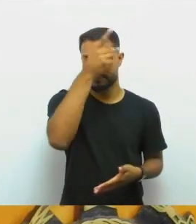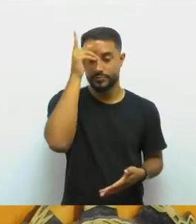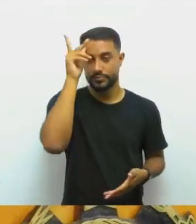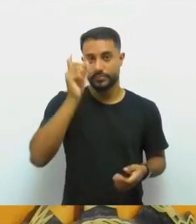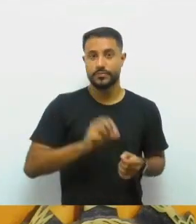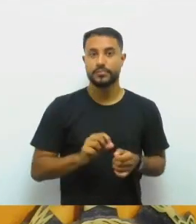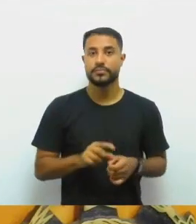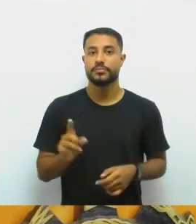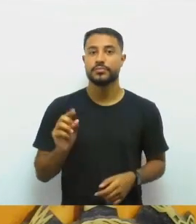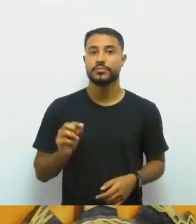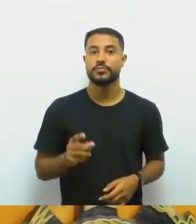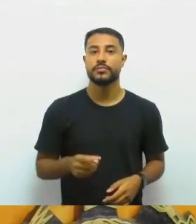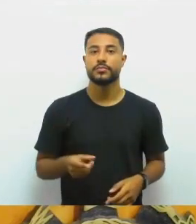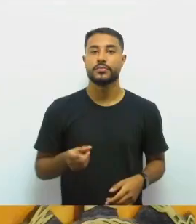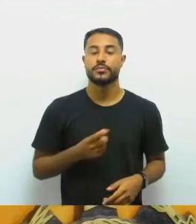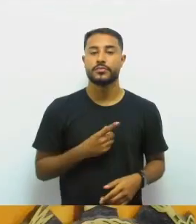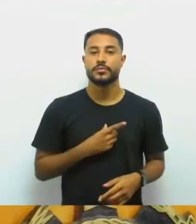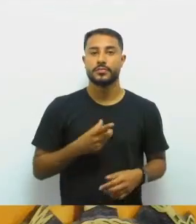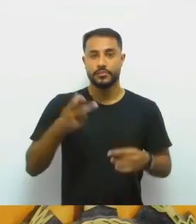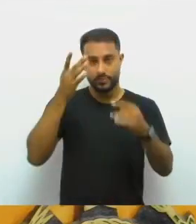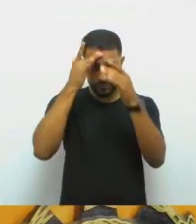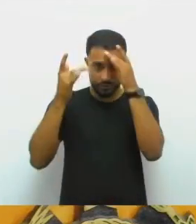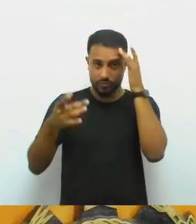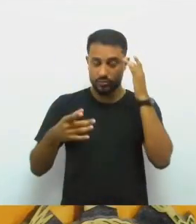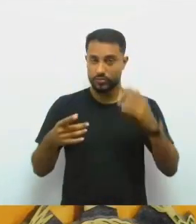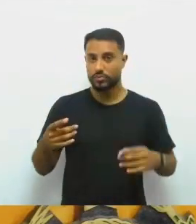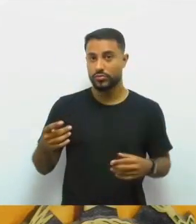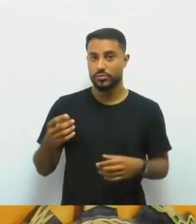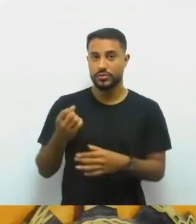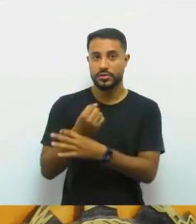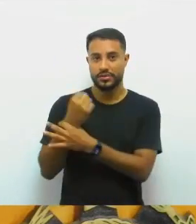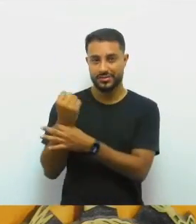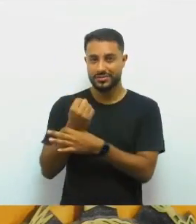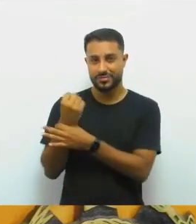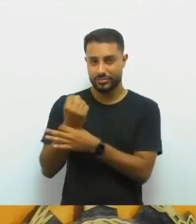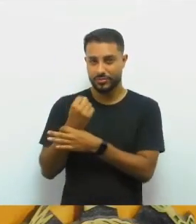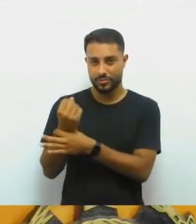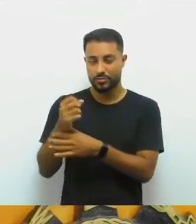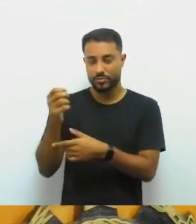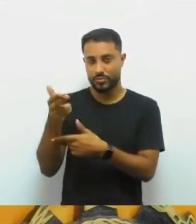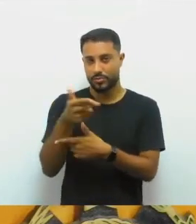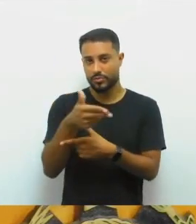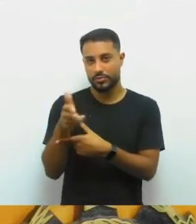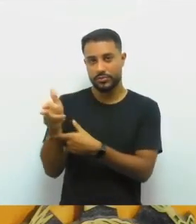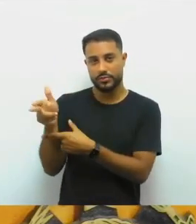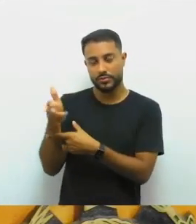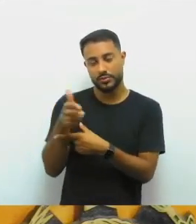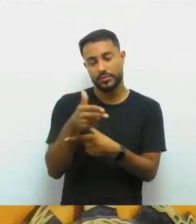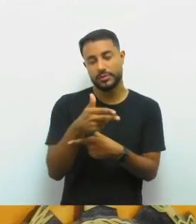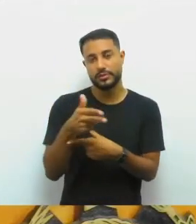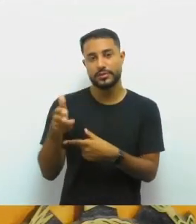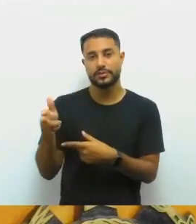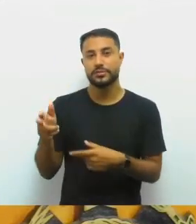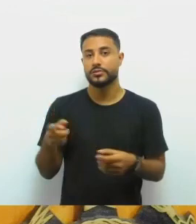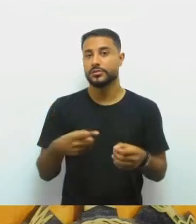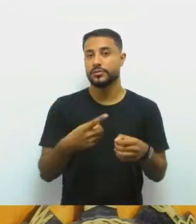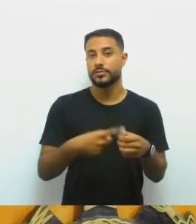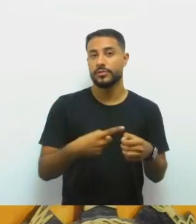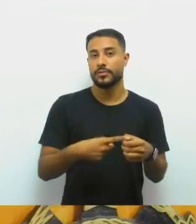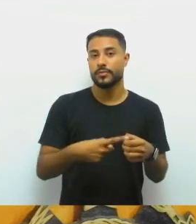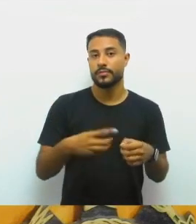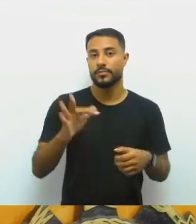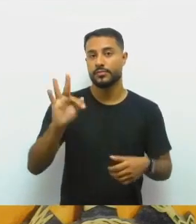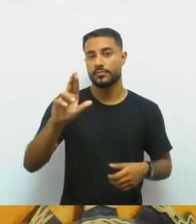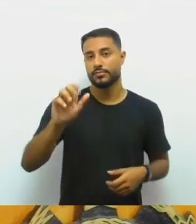municipal a disponibilização de vigilantes no horário noturno para a Escola Municipal Prefeito José Luiz Ribeiro Rezec, situada na rua Boa Esperança, no